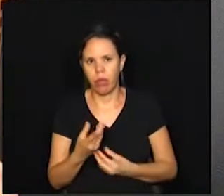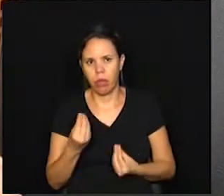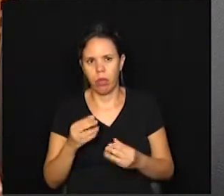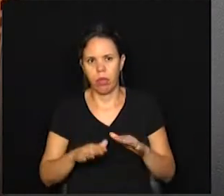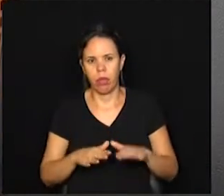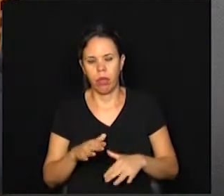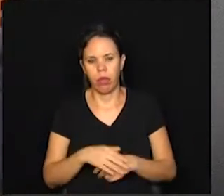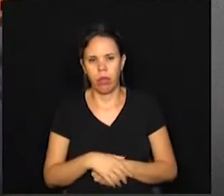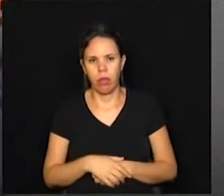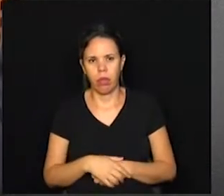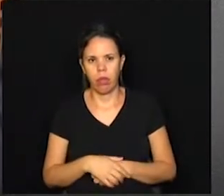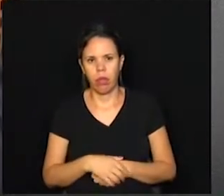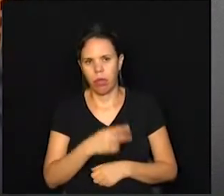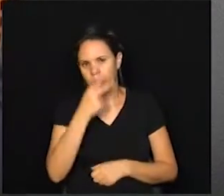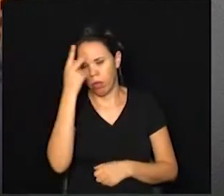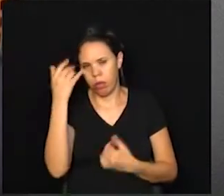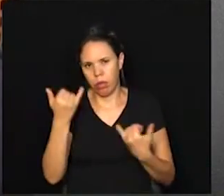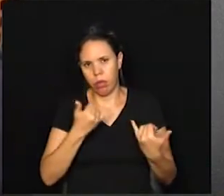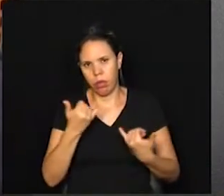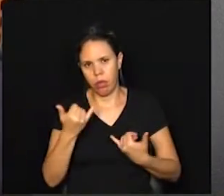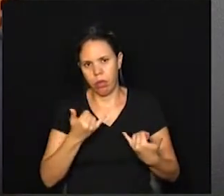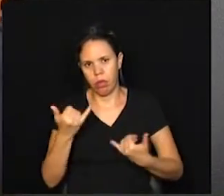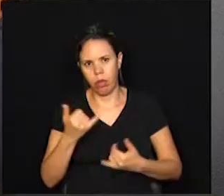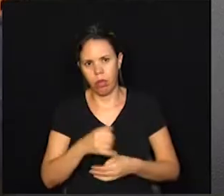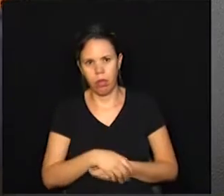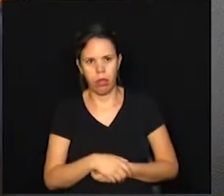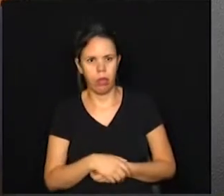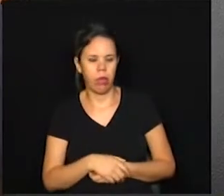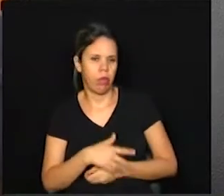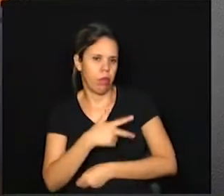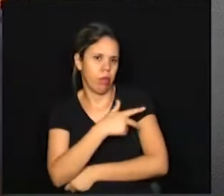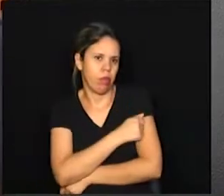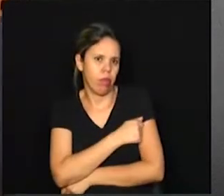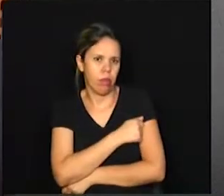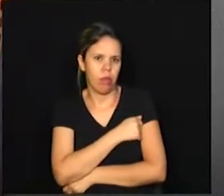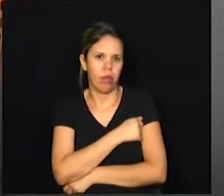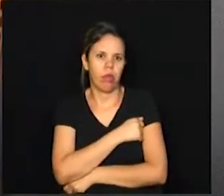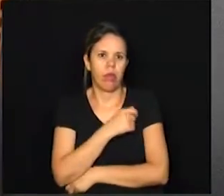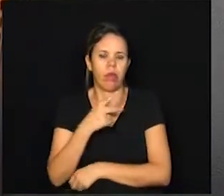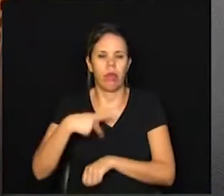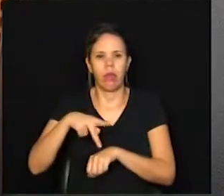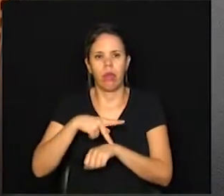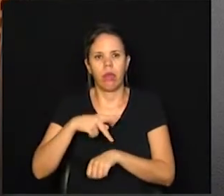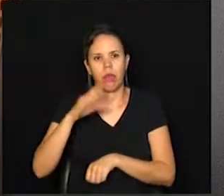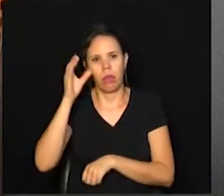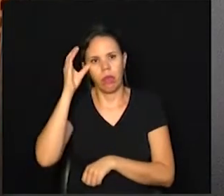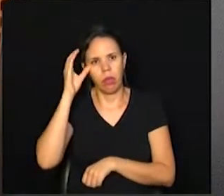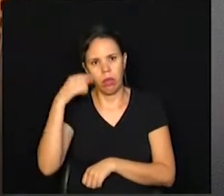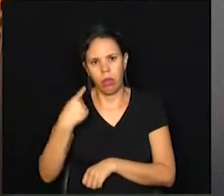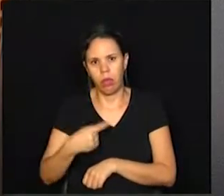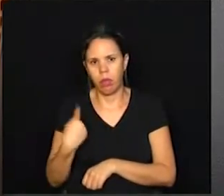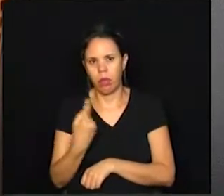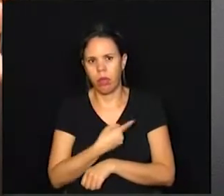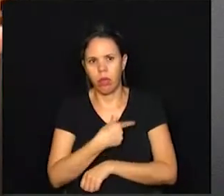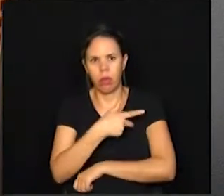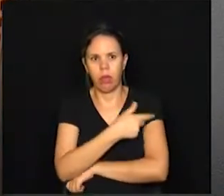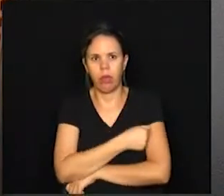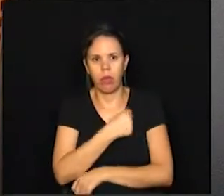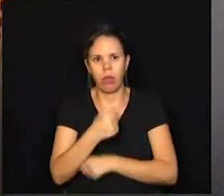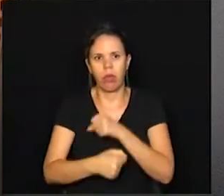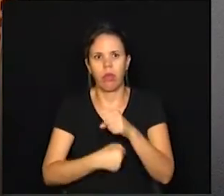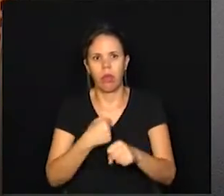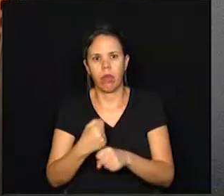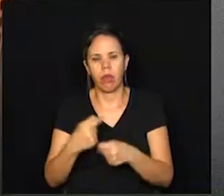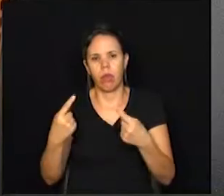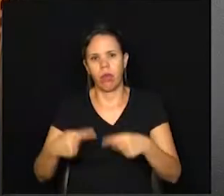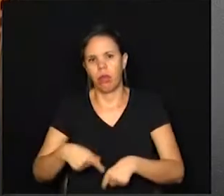seu Ítalo, quando as pessoas falavam para mim, começaram, não, porque a vacina é da China, a vacina não sei o que lá. Falei, gente, nós tomamos vacina todo ano contra a